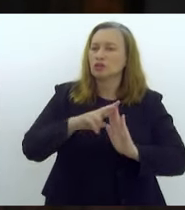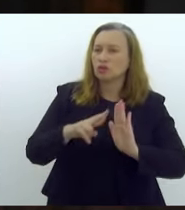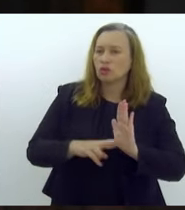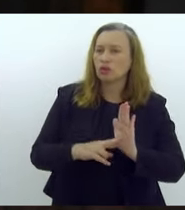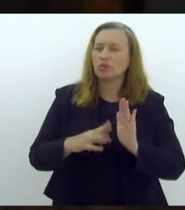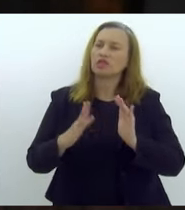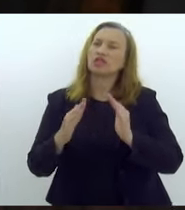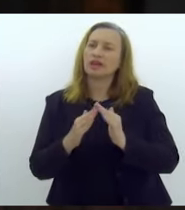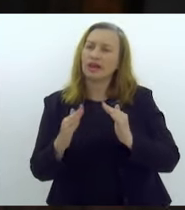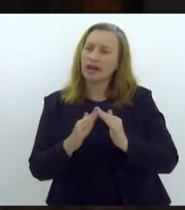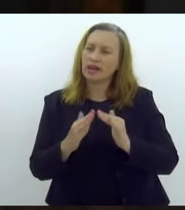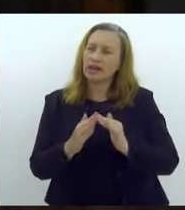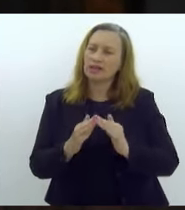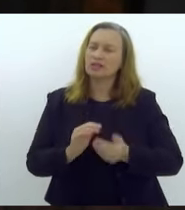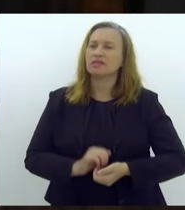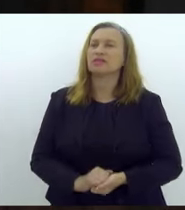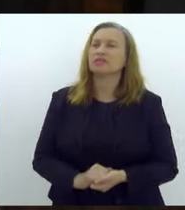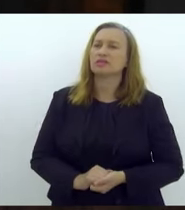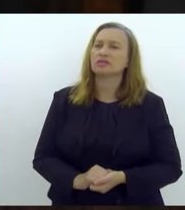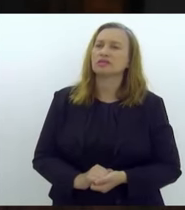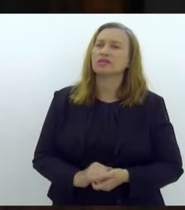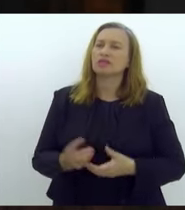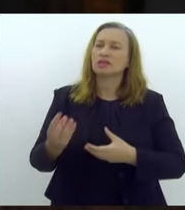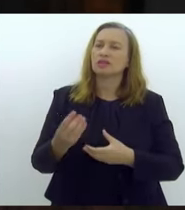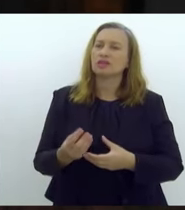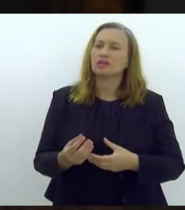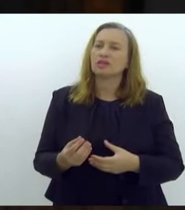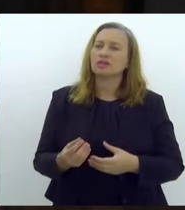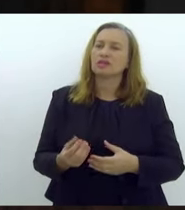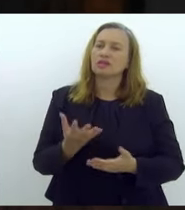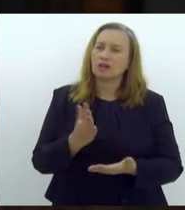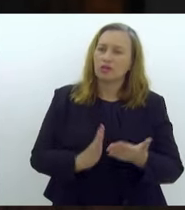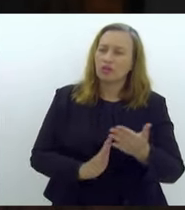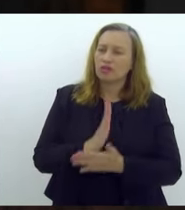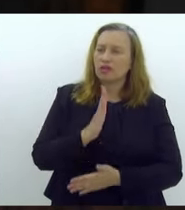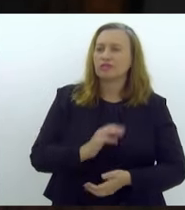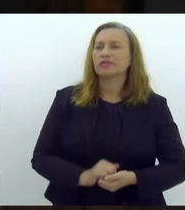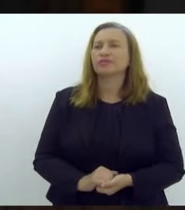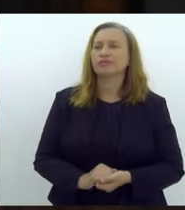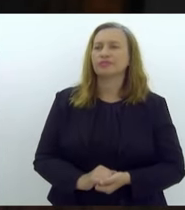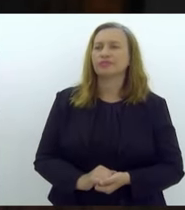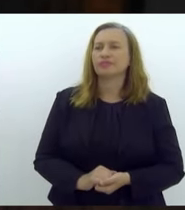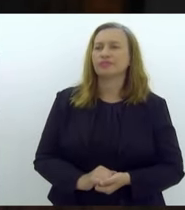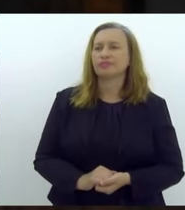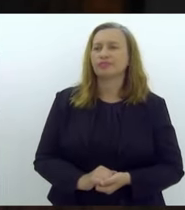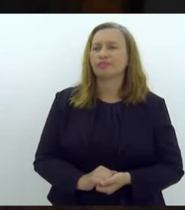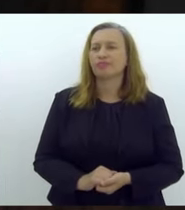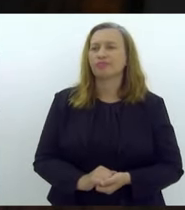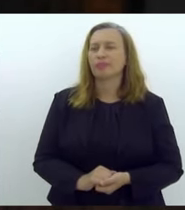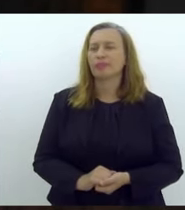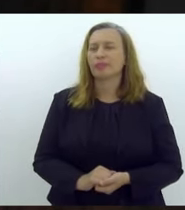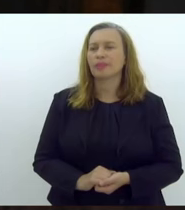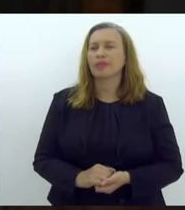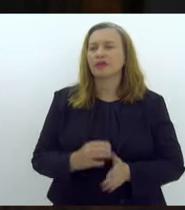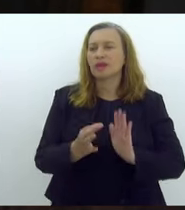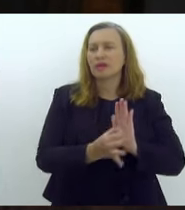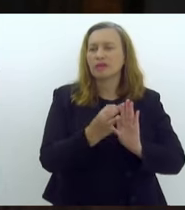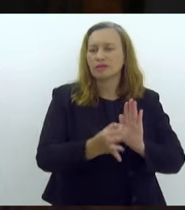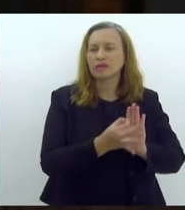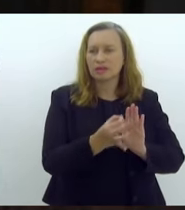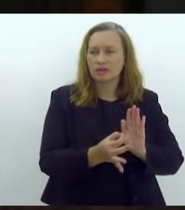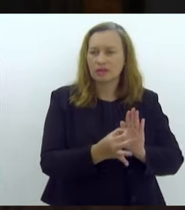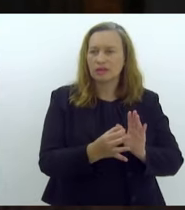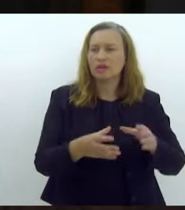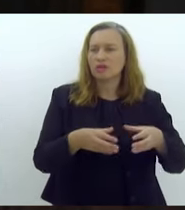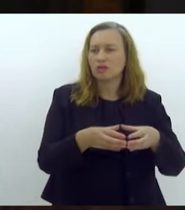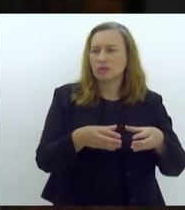Internas e Proposições Externas, favorável. Novo parecer às emendas de plenário da